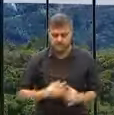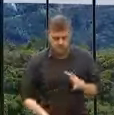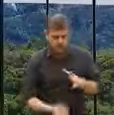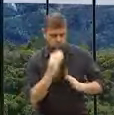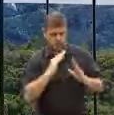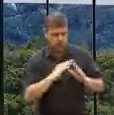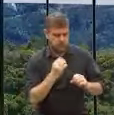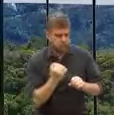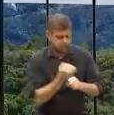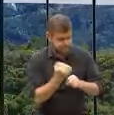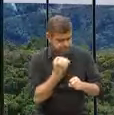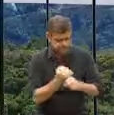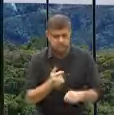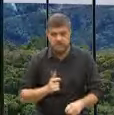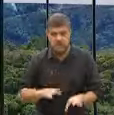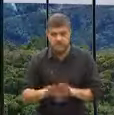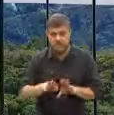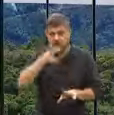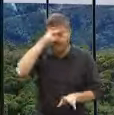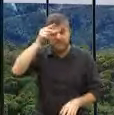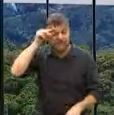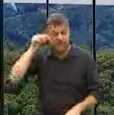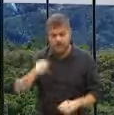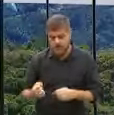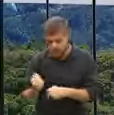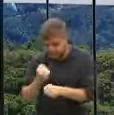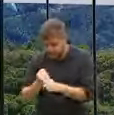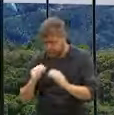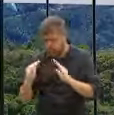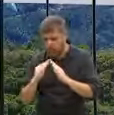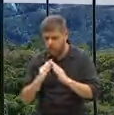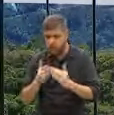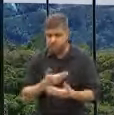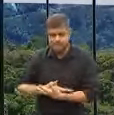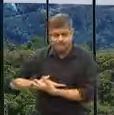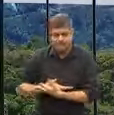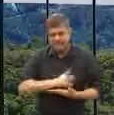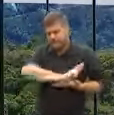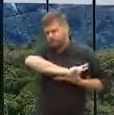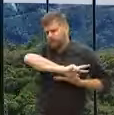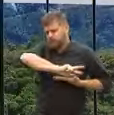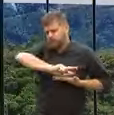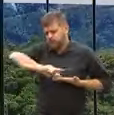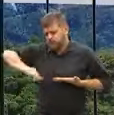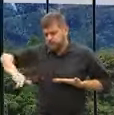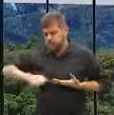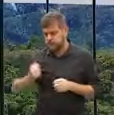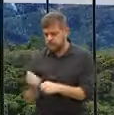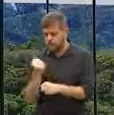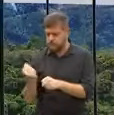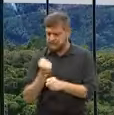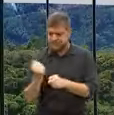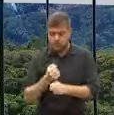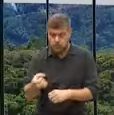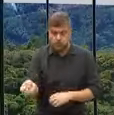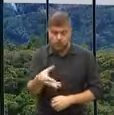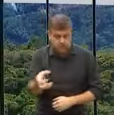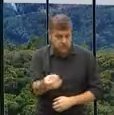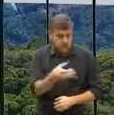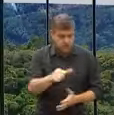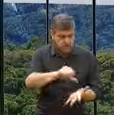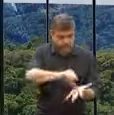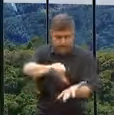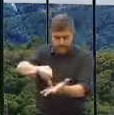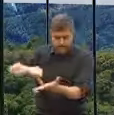Mães, o governo Jonas Donizete já construiu quantas creches e quantas Nave Mães eles têm